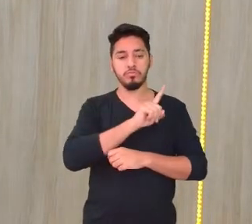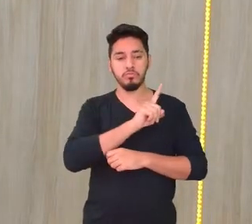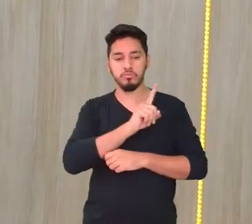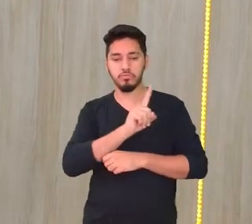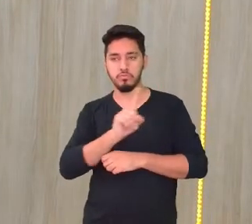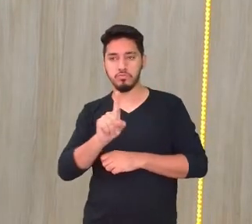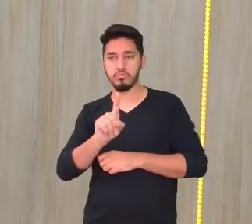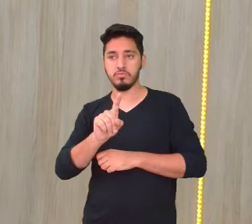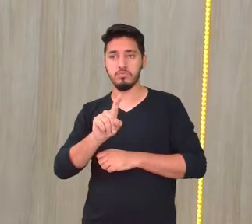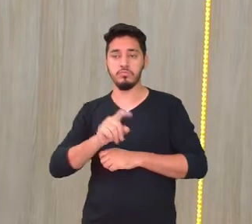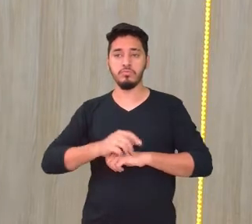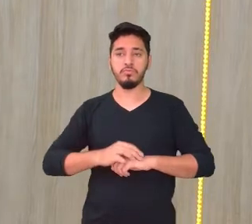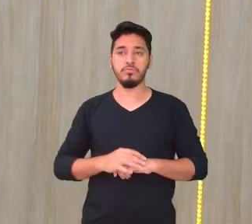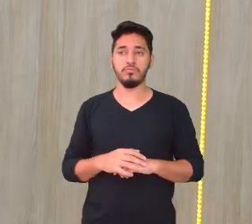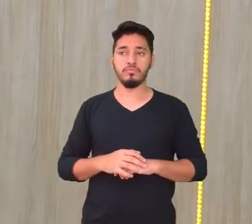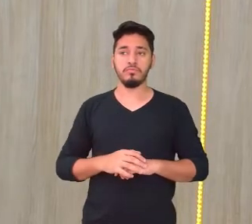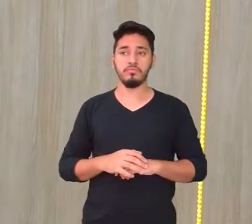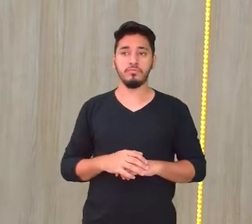vai